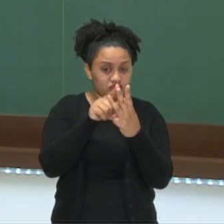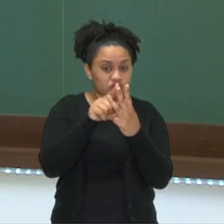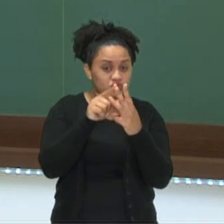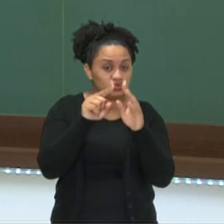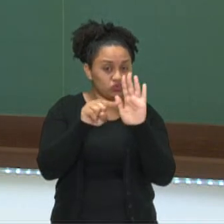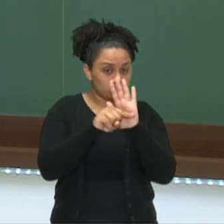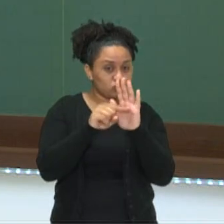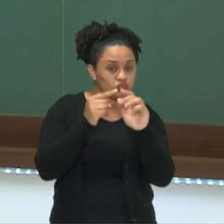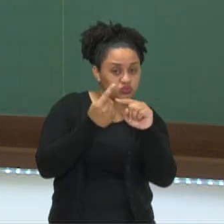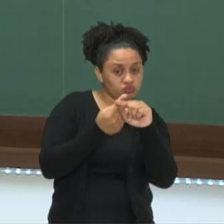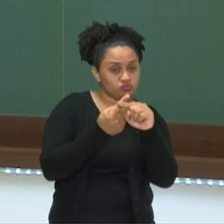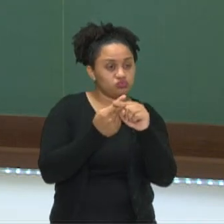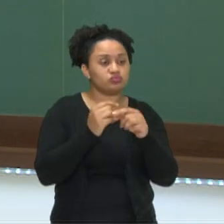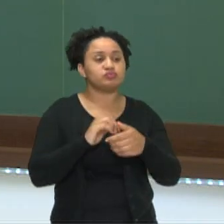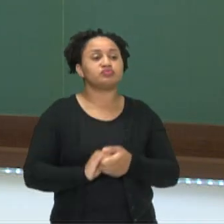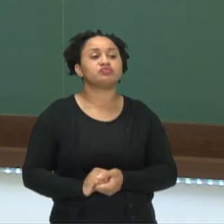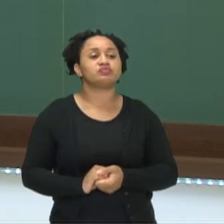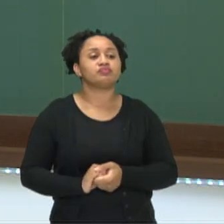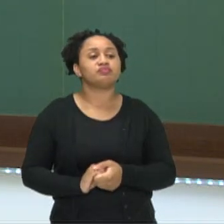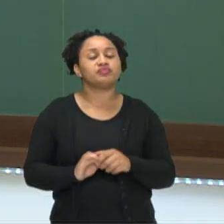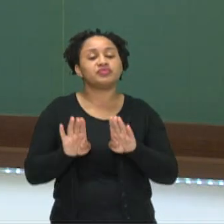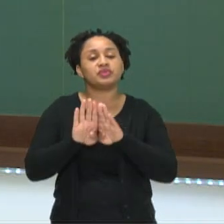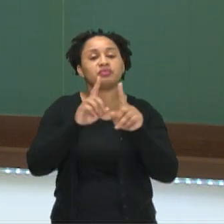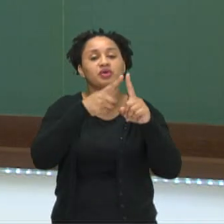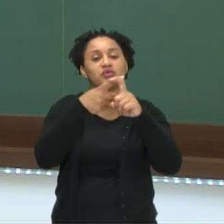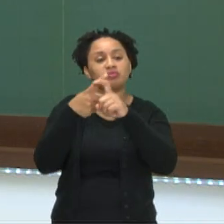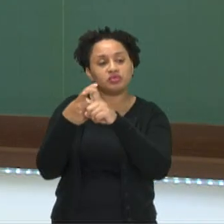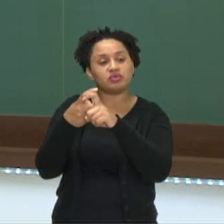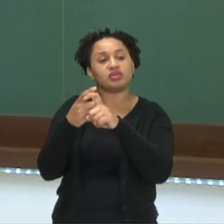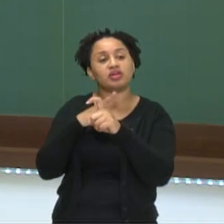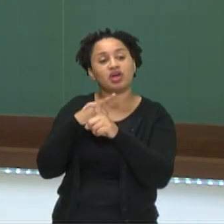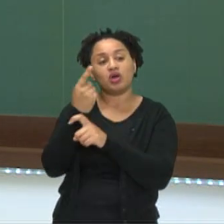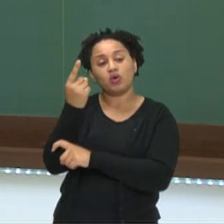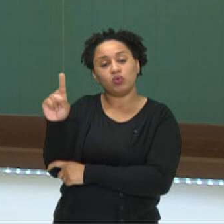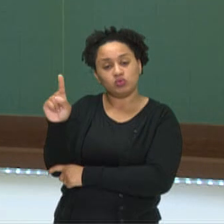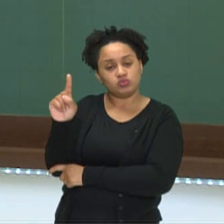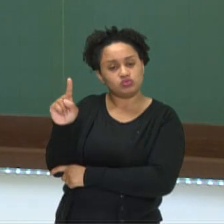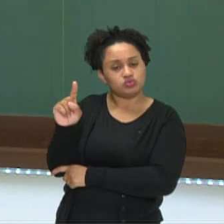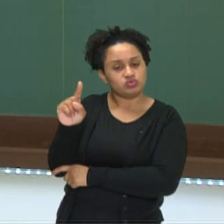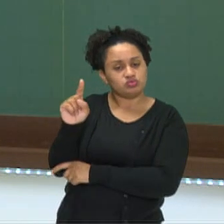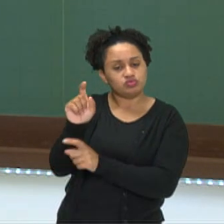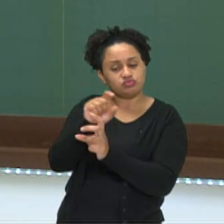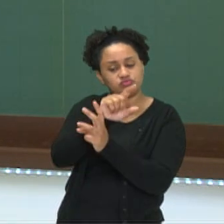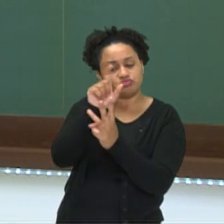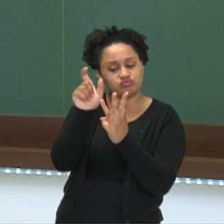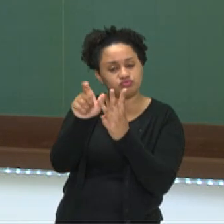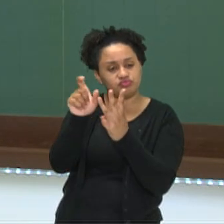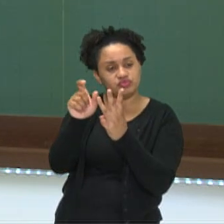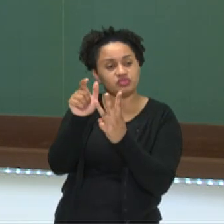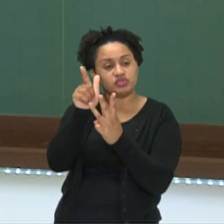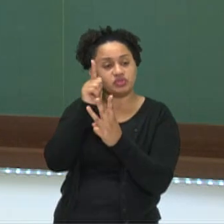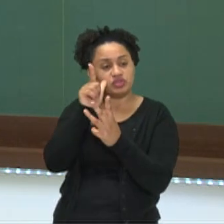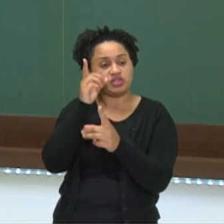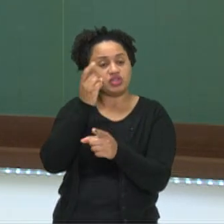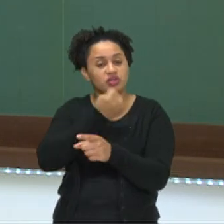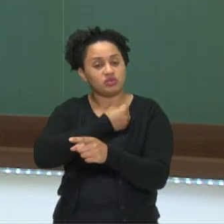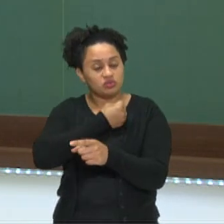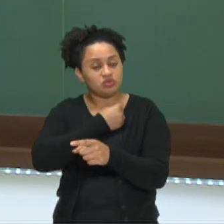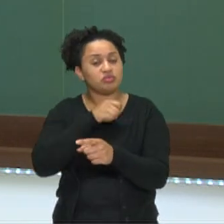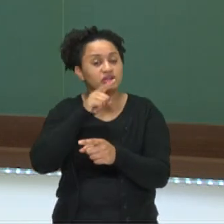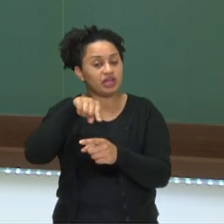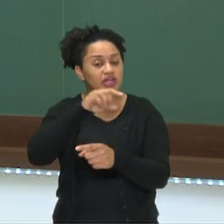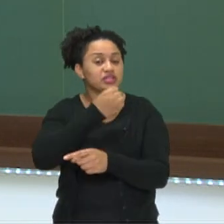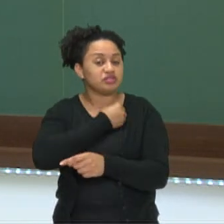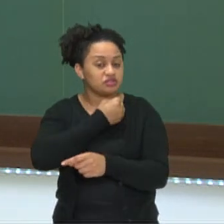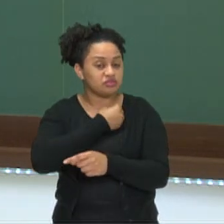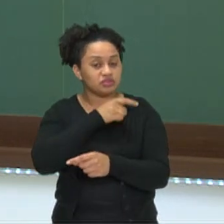gente? Traz o sinal. E que multiplicados dão o último termo. Se você conseguir achar esse número, é esses números que